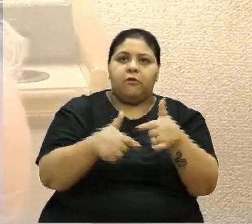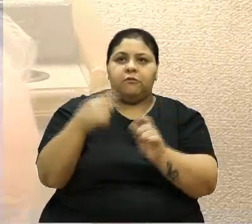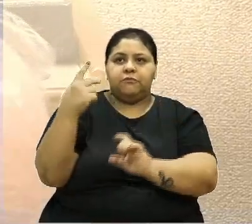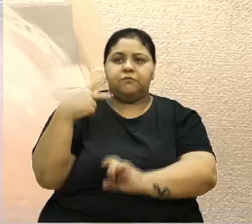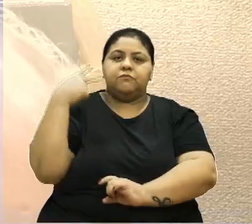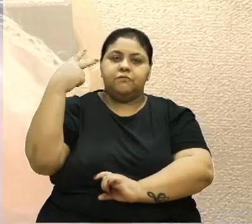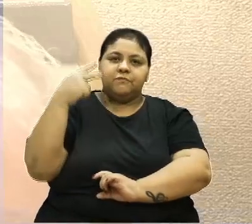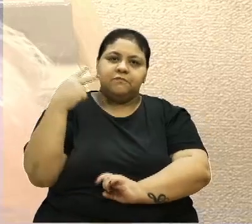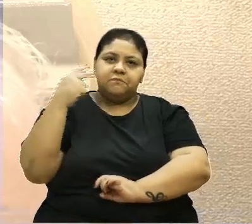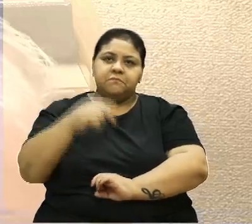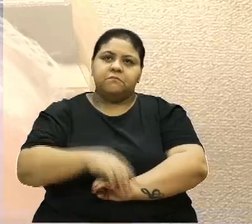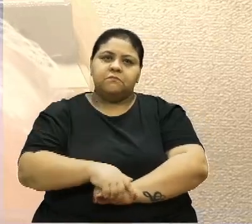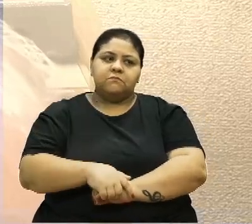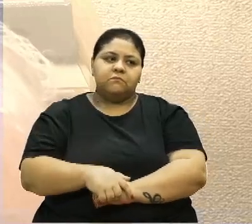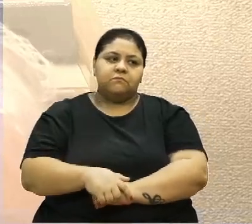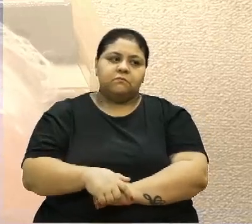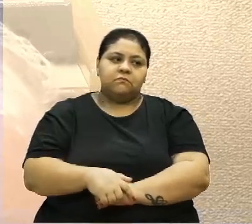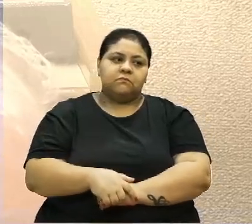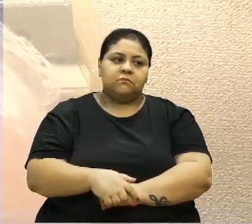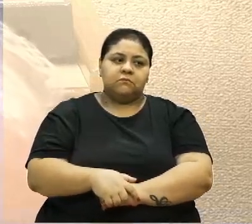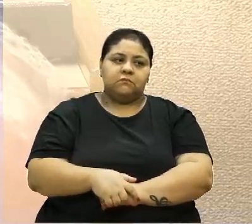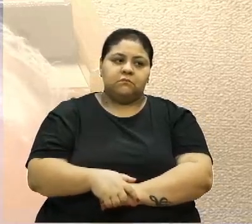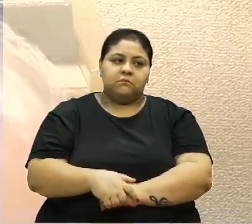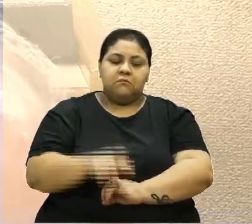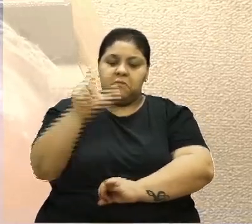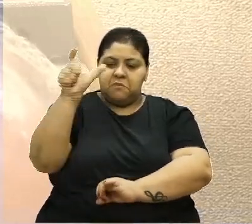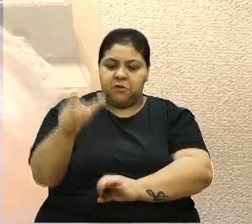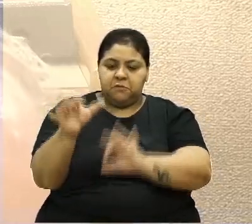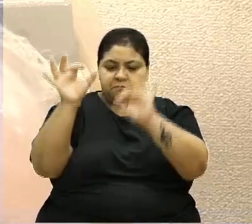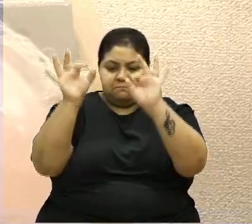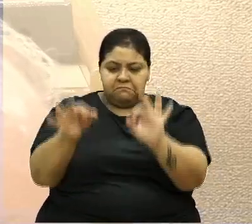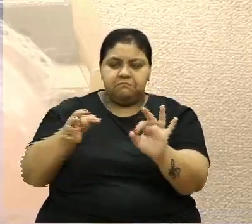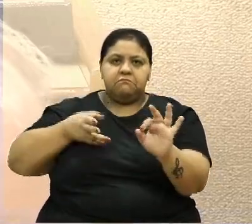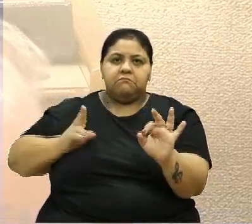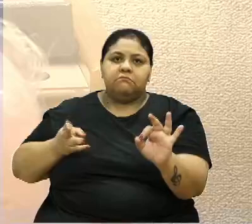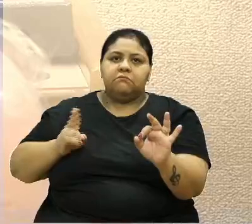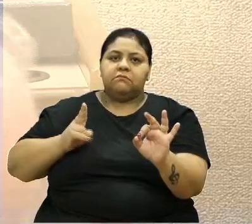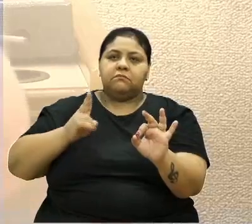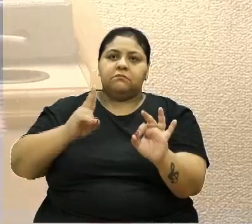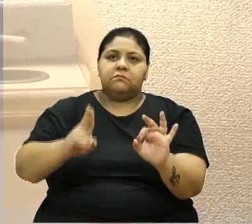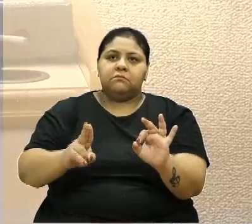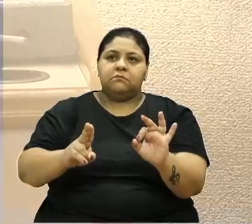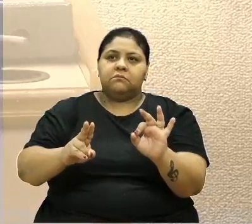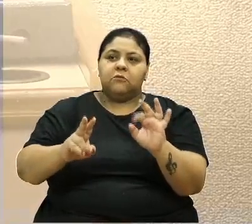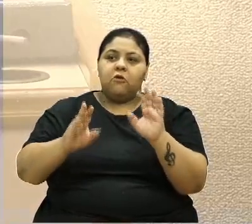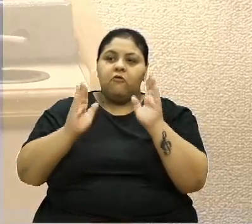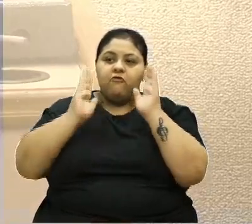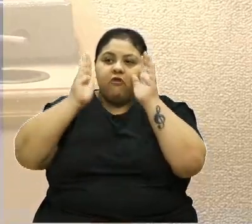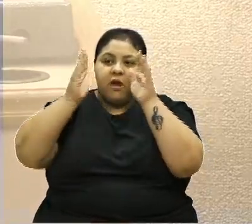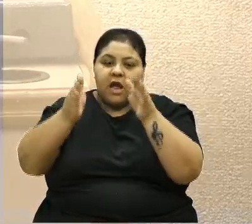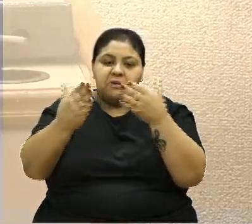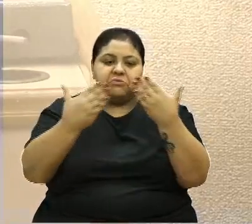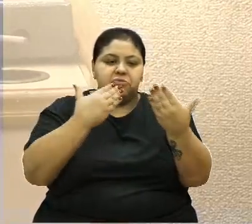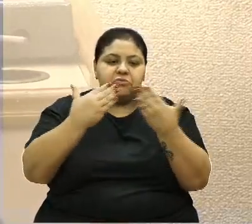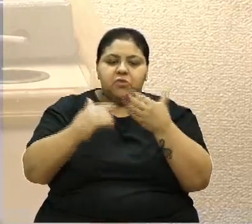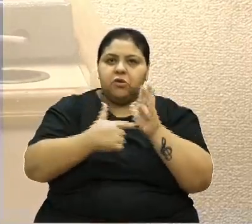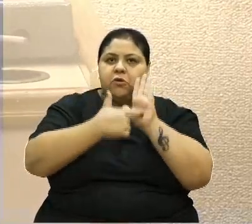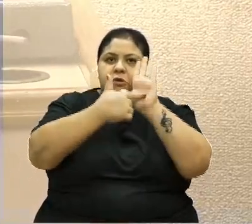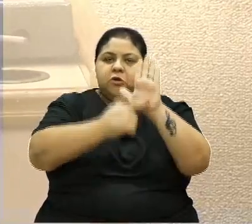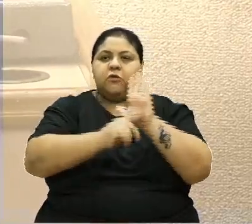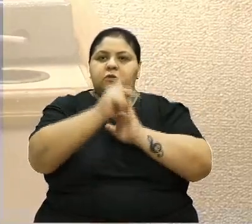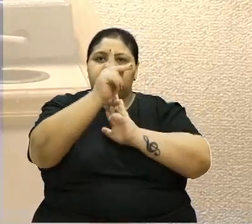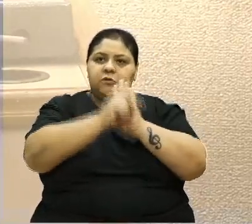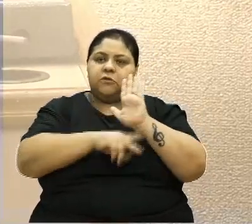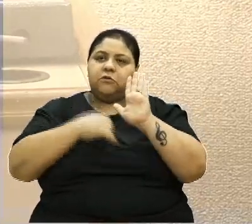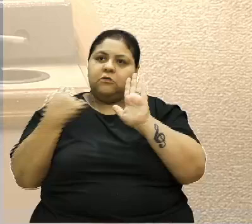vereador. Uma postura equilibrada, sempre visando o diálogo e trazendo projetos importantes